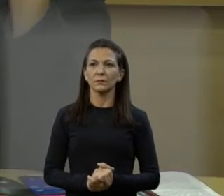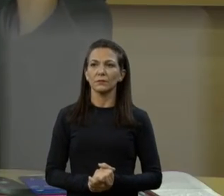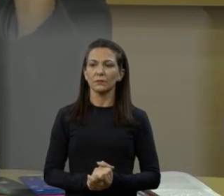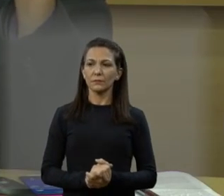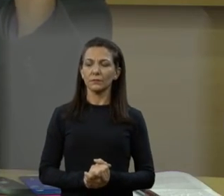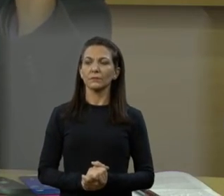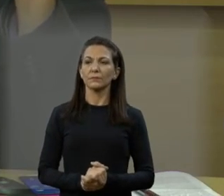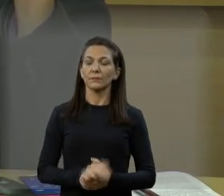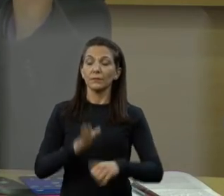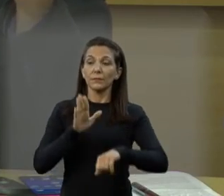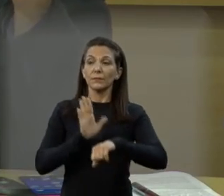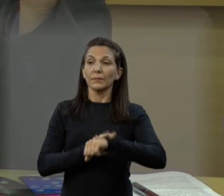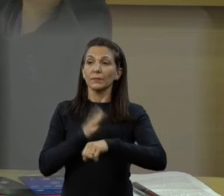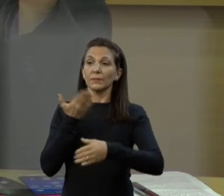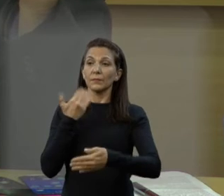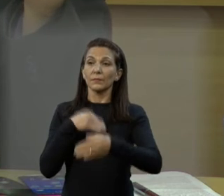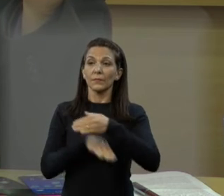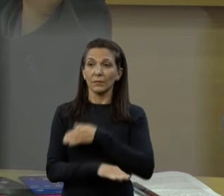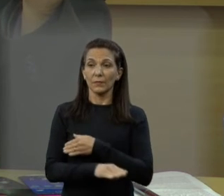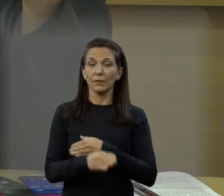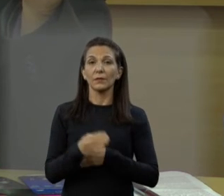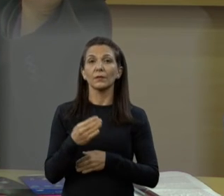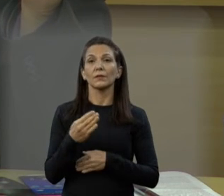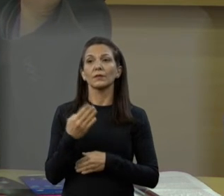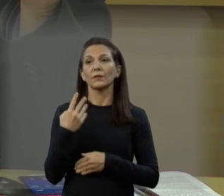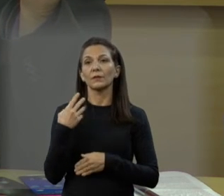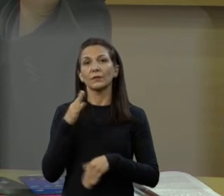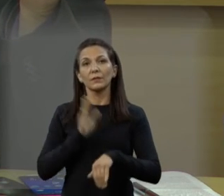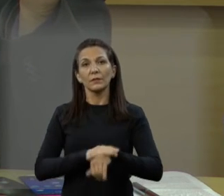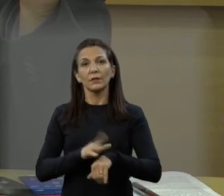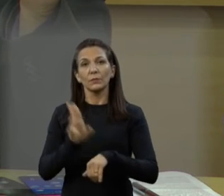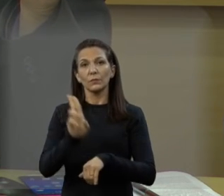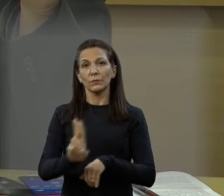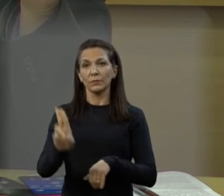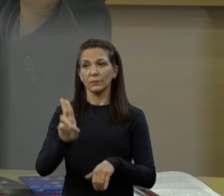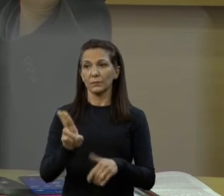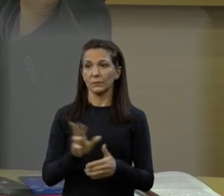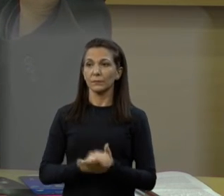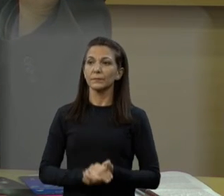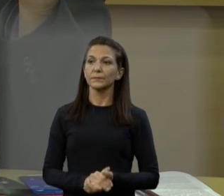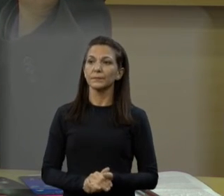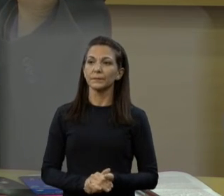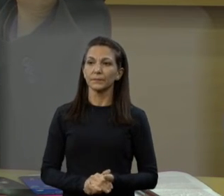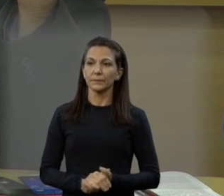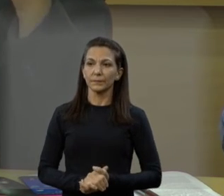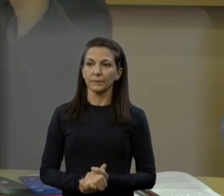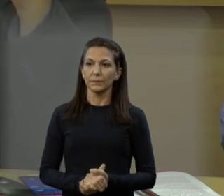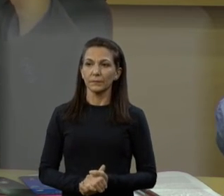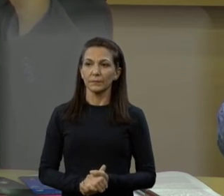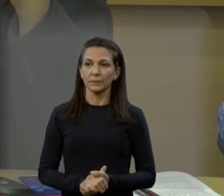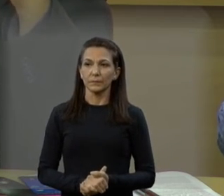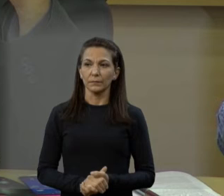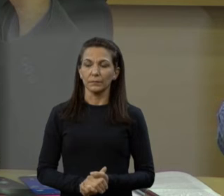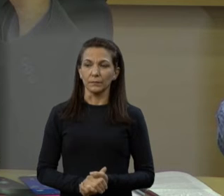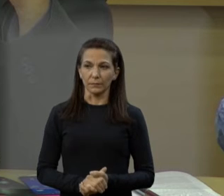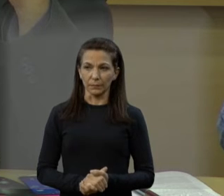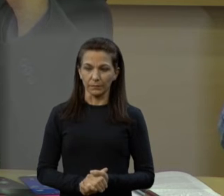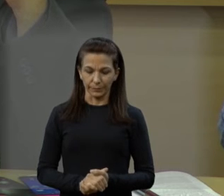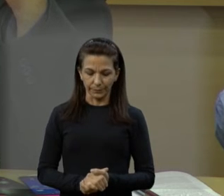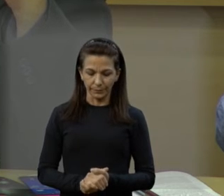Tem reserva de tempo com o vereador vereadora vai usar reserva de tempo bom então vamos